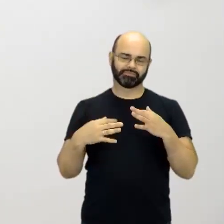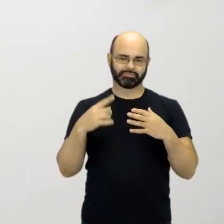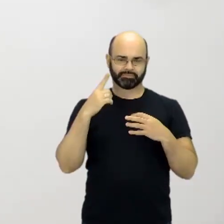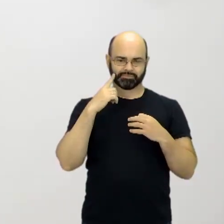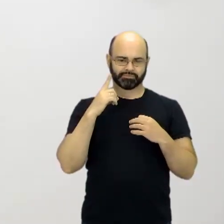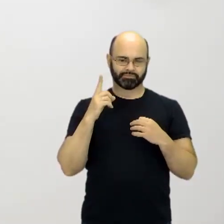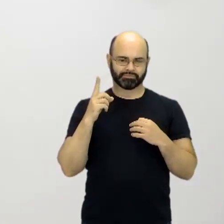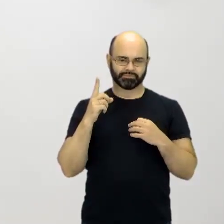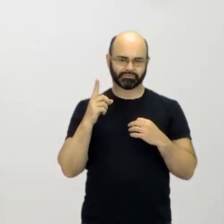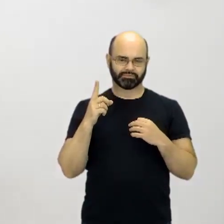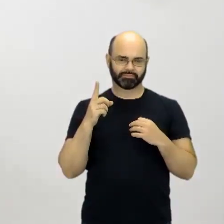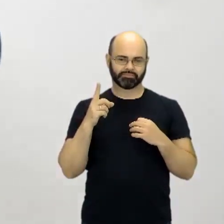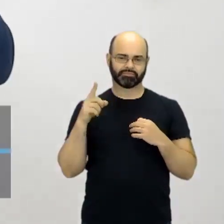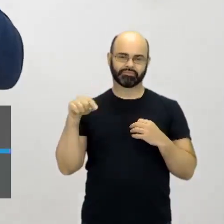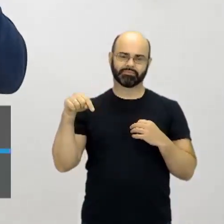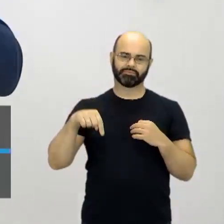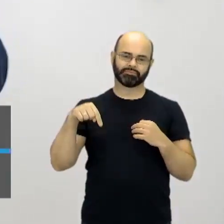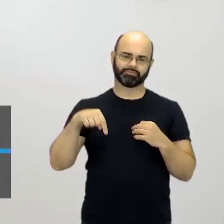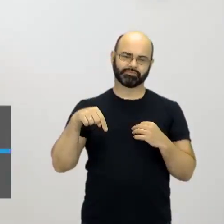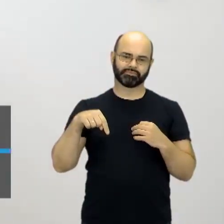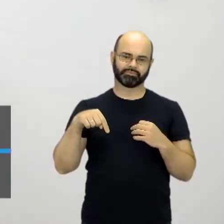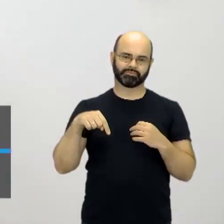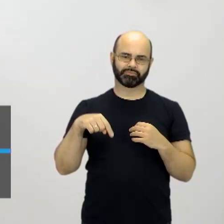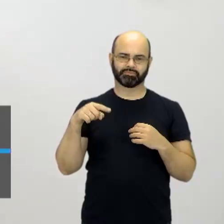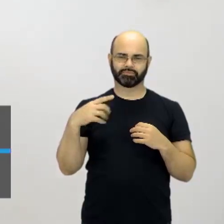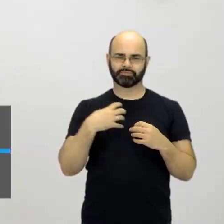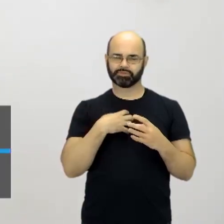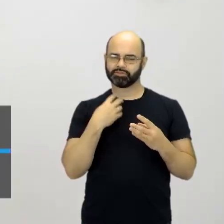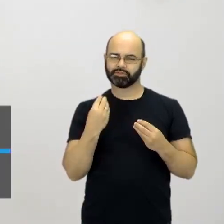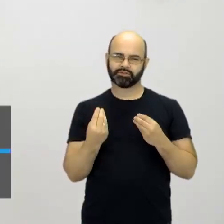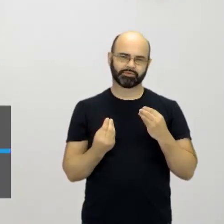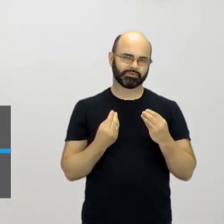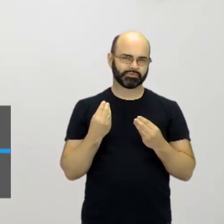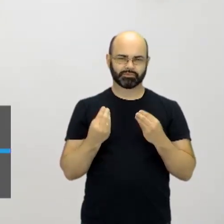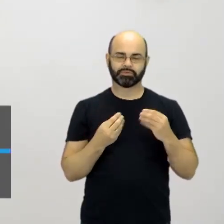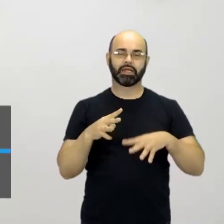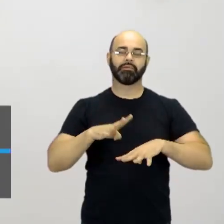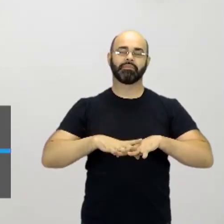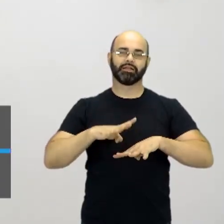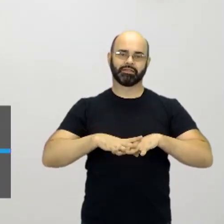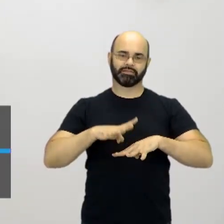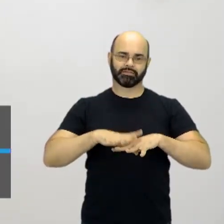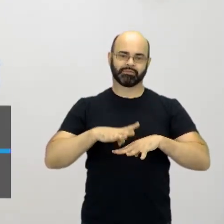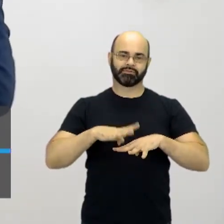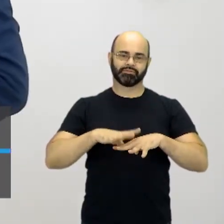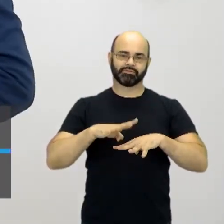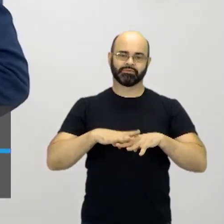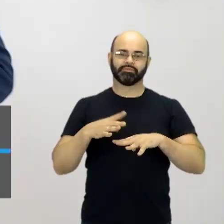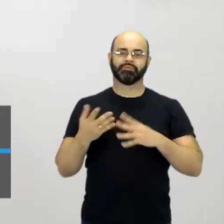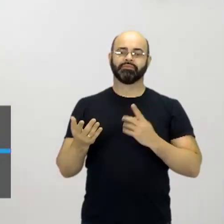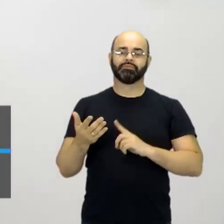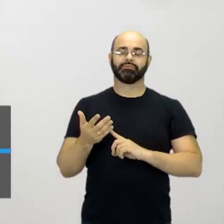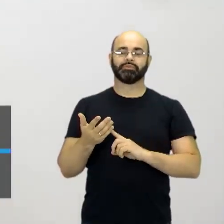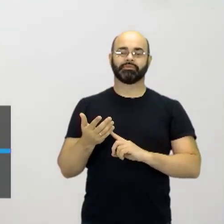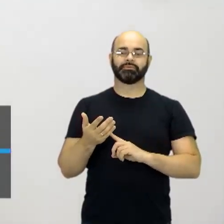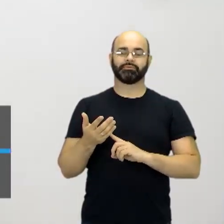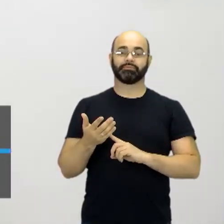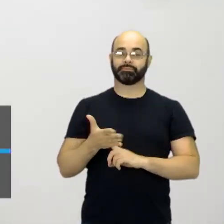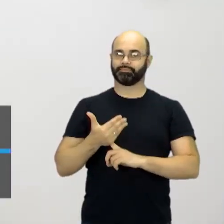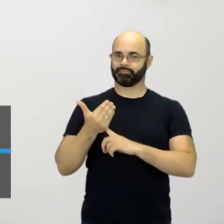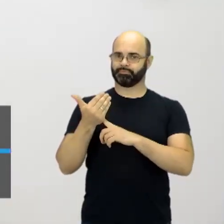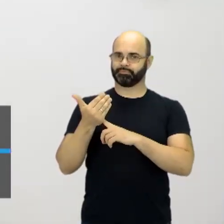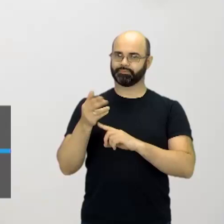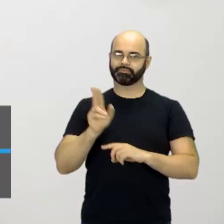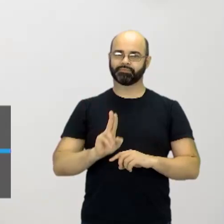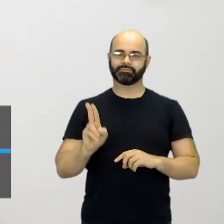e até a gente vai até usar quem uma modelagem matemática e tecnológica para falar um pouquinho aula